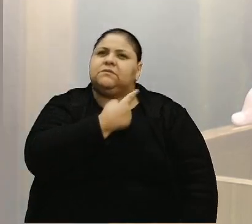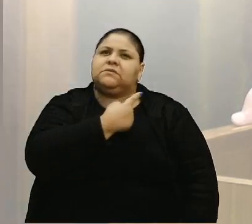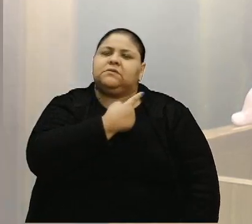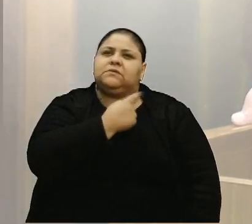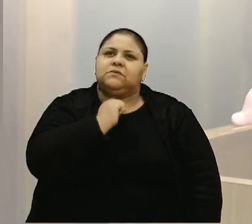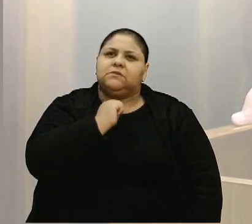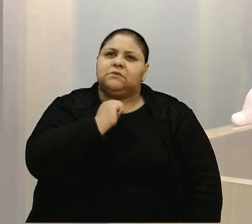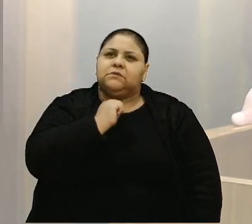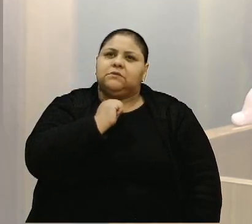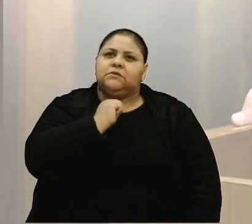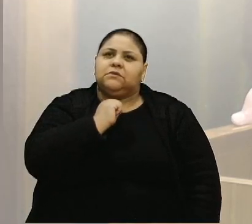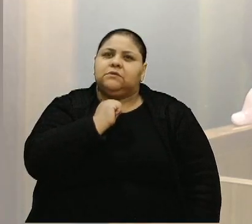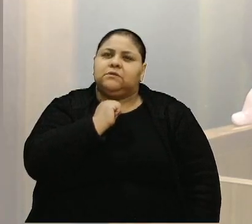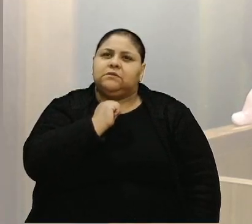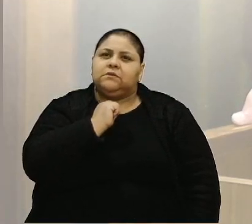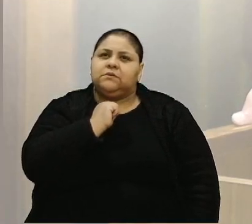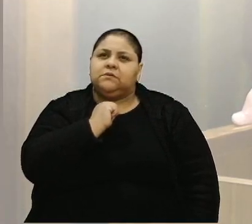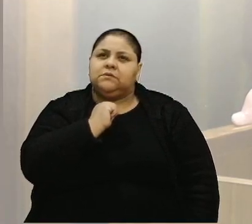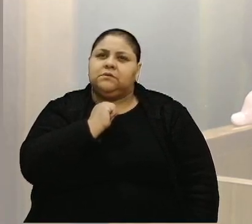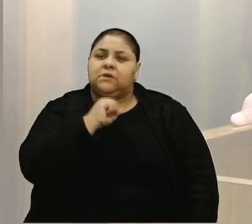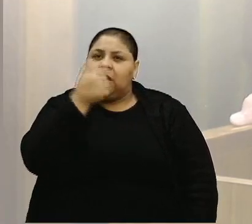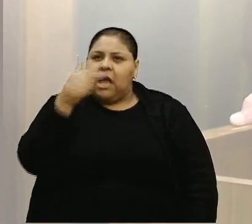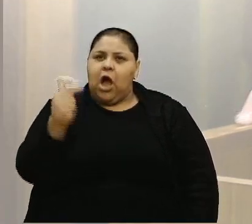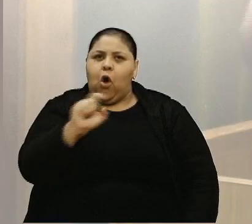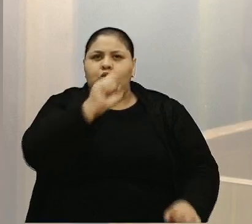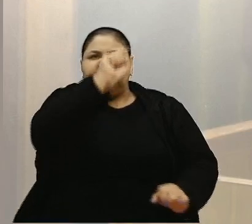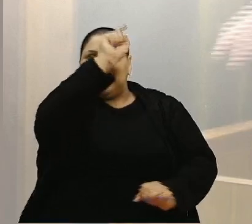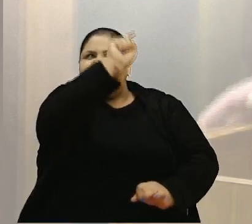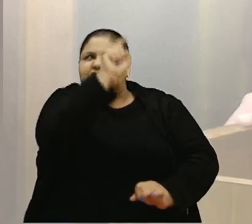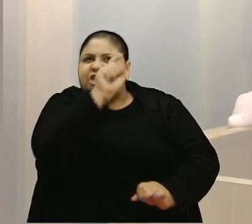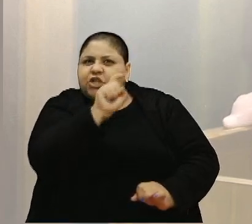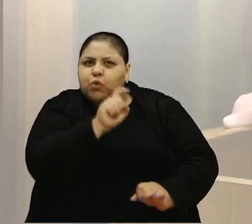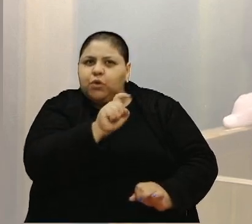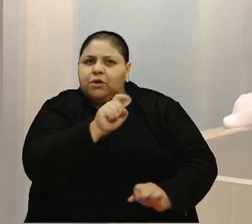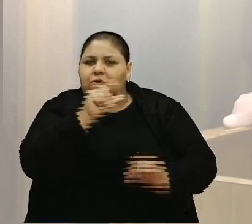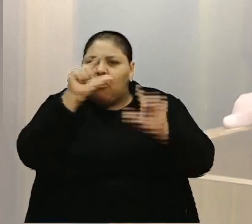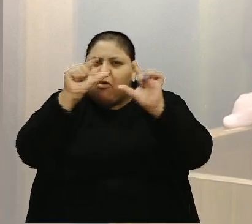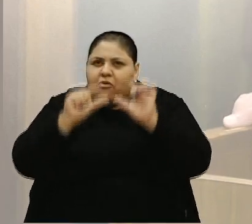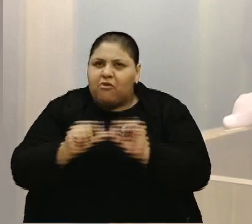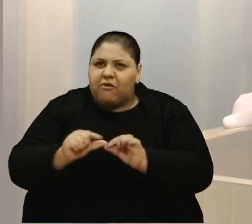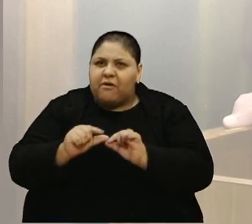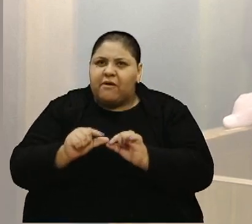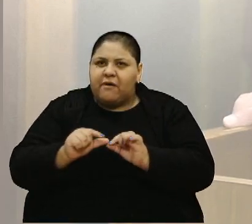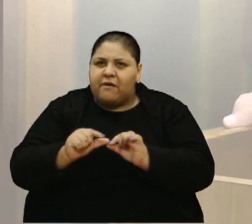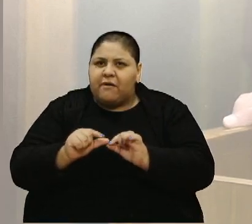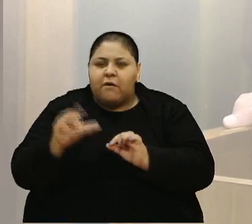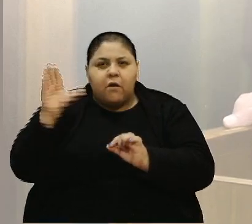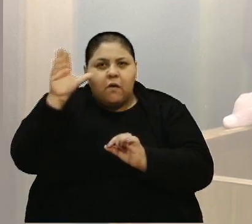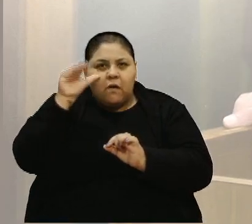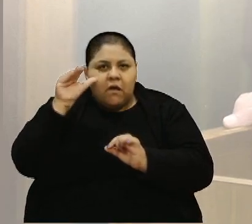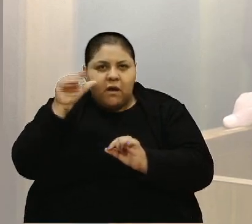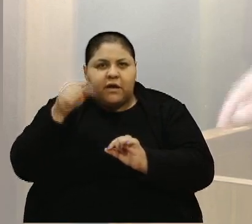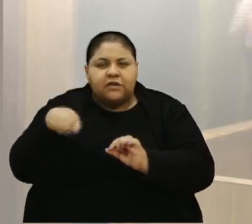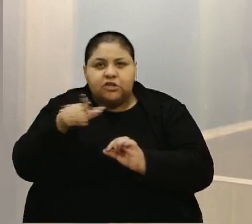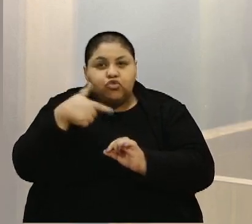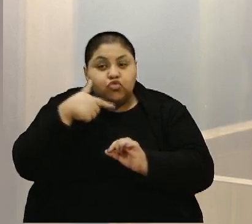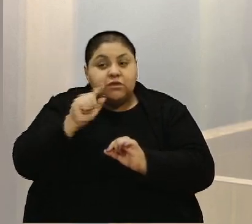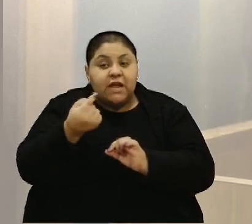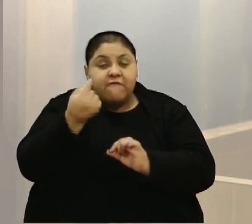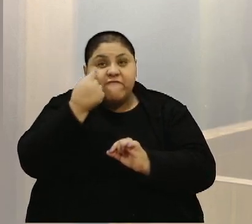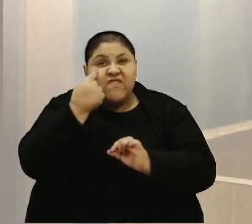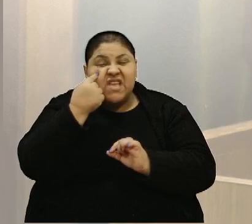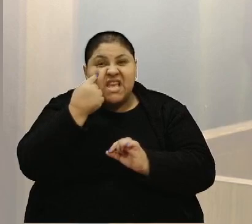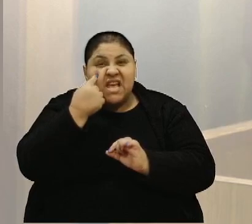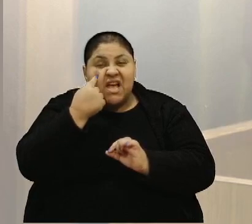ela parece um pouco menor, mas se a gente, estando lá, observa, a gente consegue ver que dá